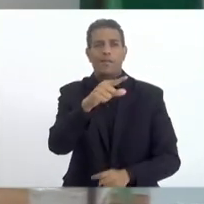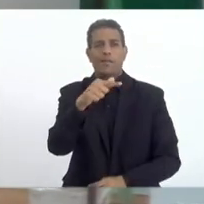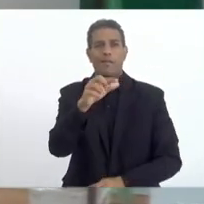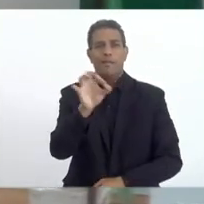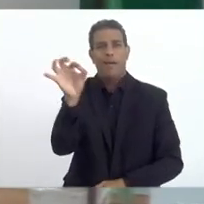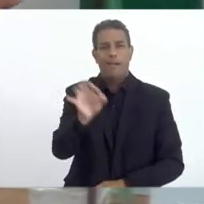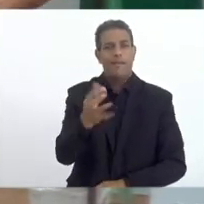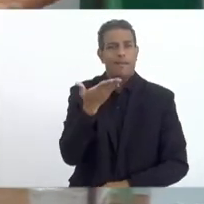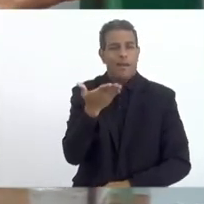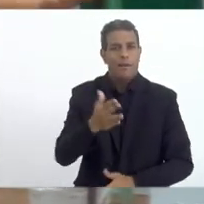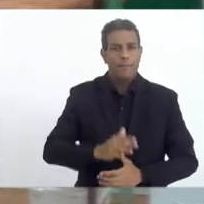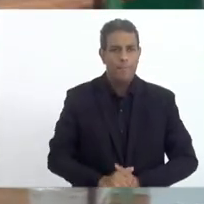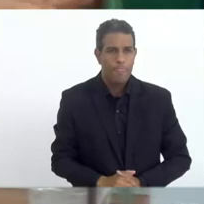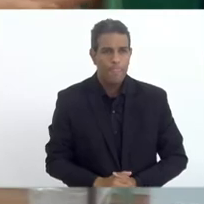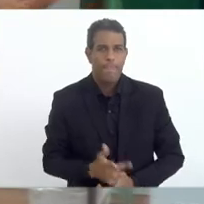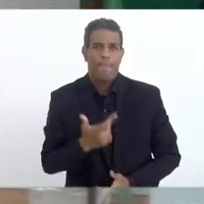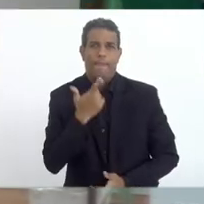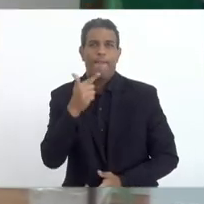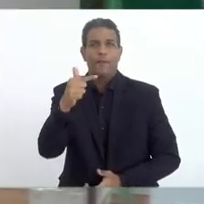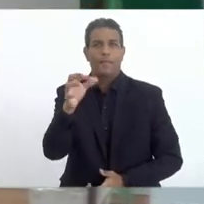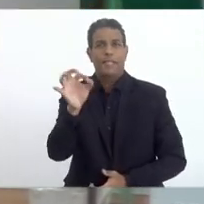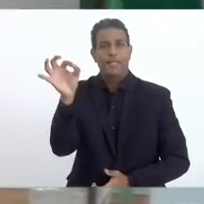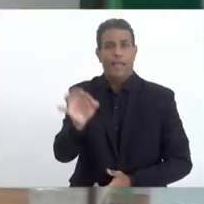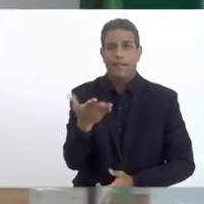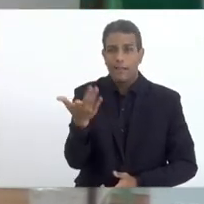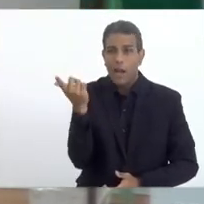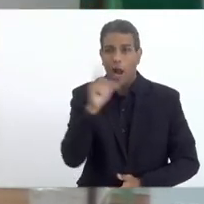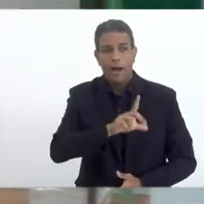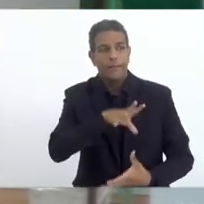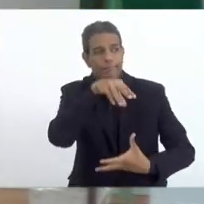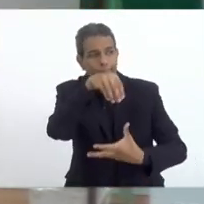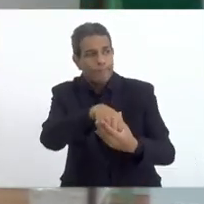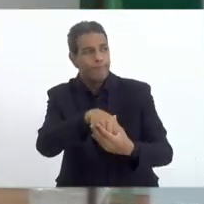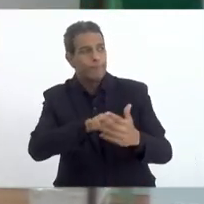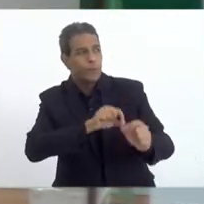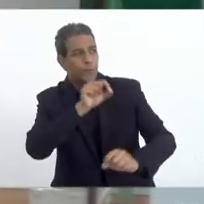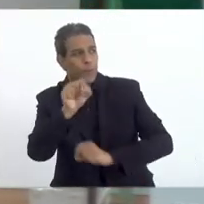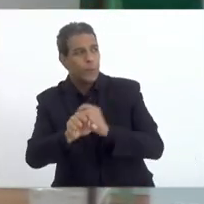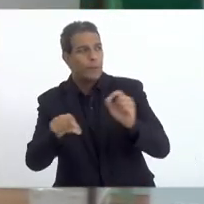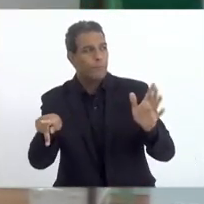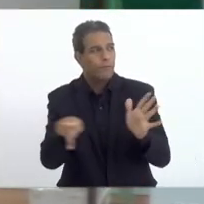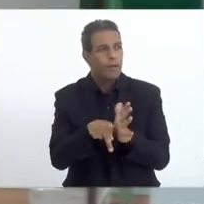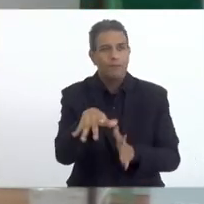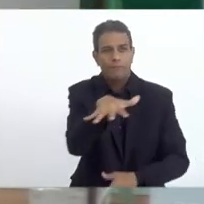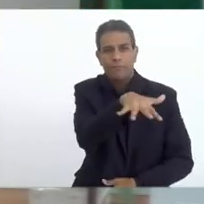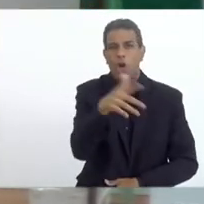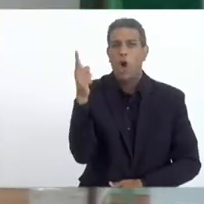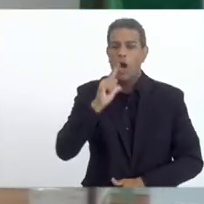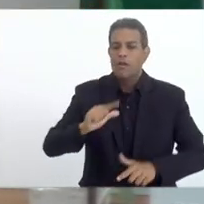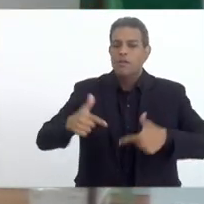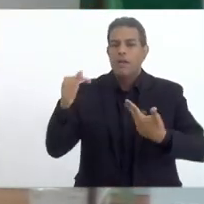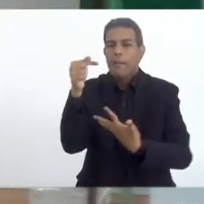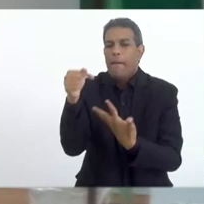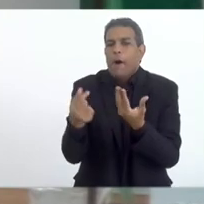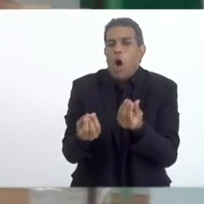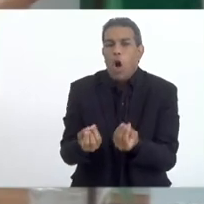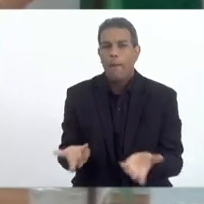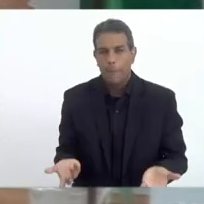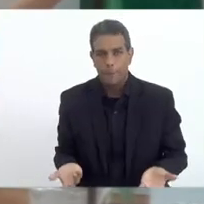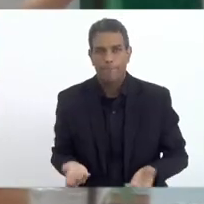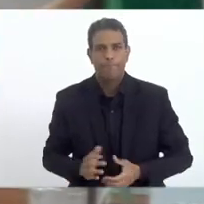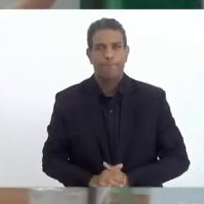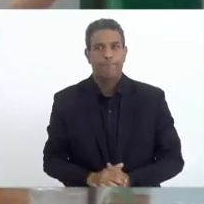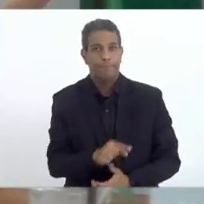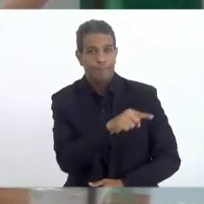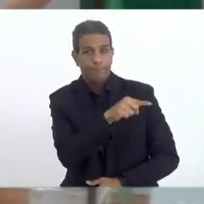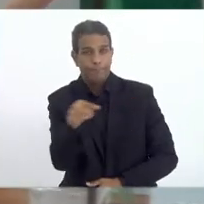né? Diz aos 70, né? Que você, não, que você é parlamentar, mas não pode exercer seu mandato, né? Porque